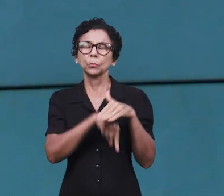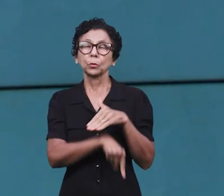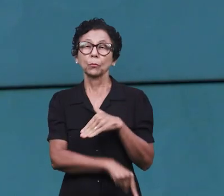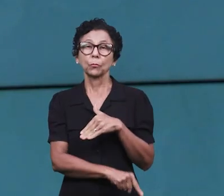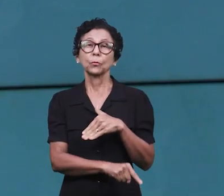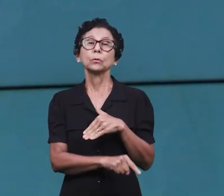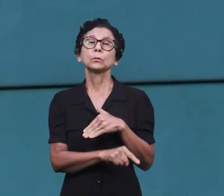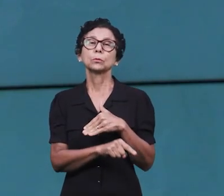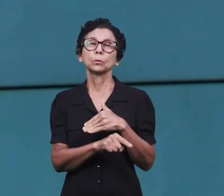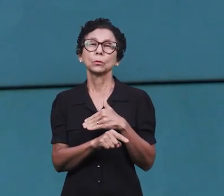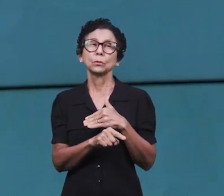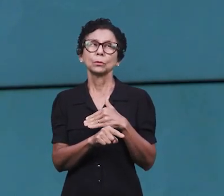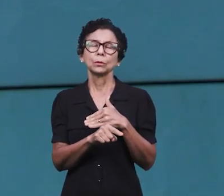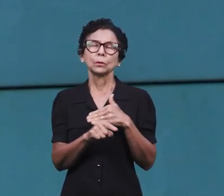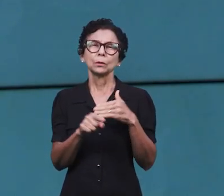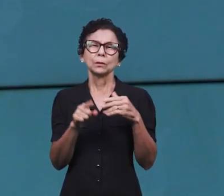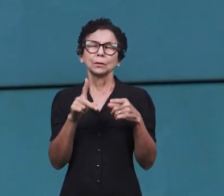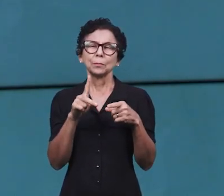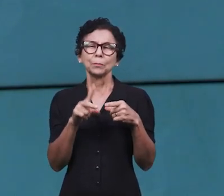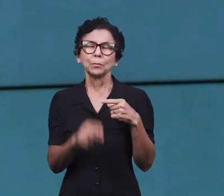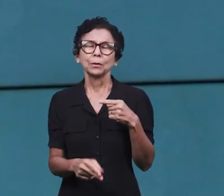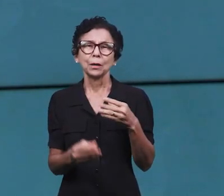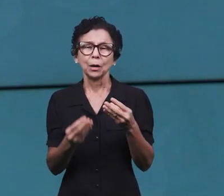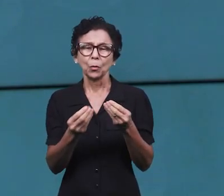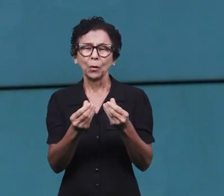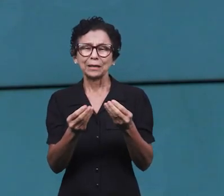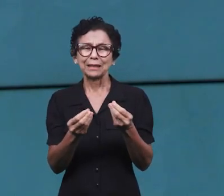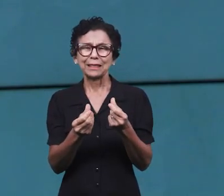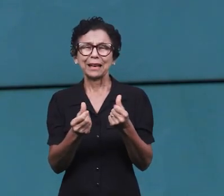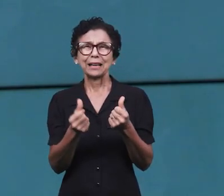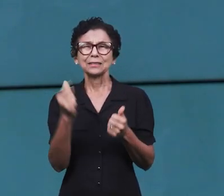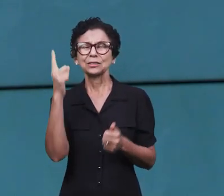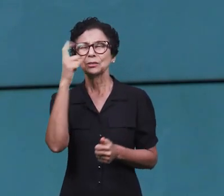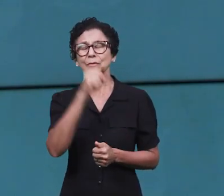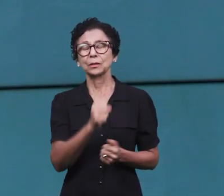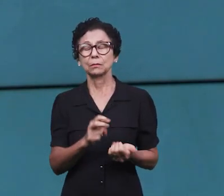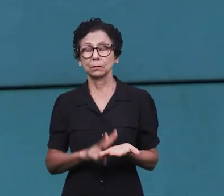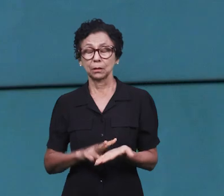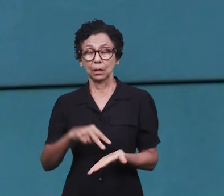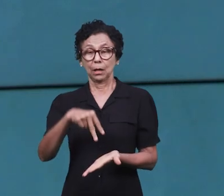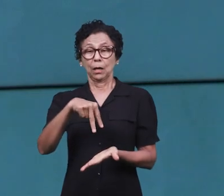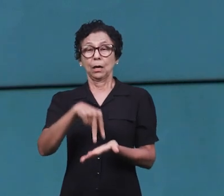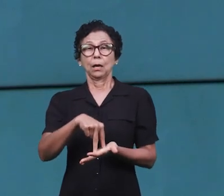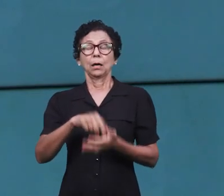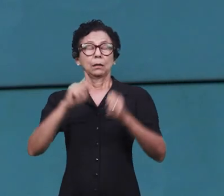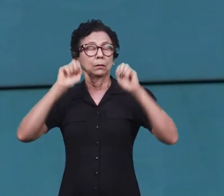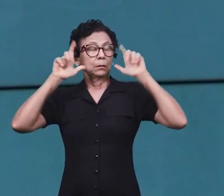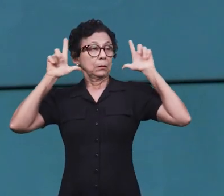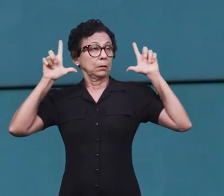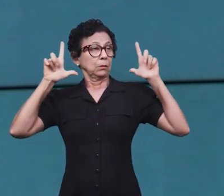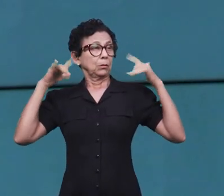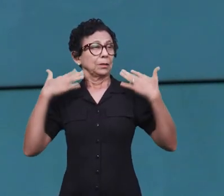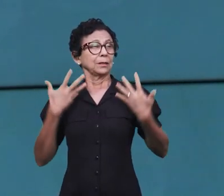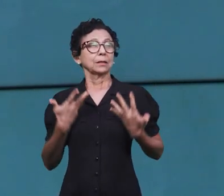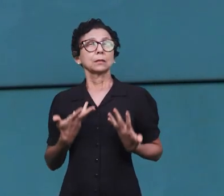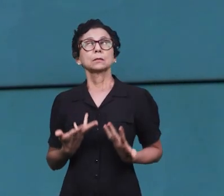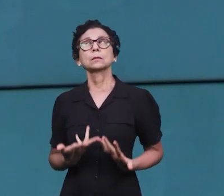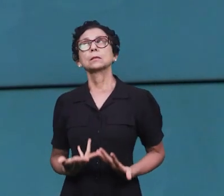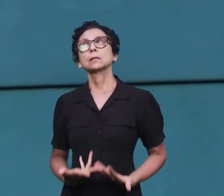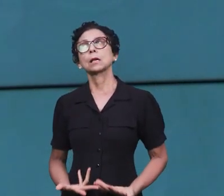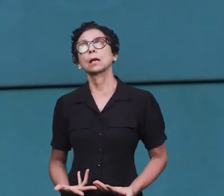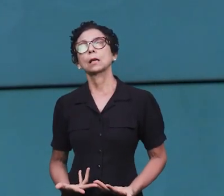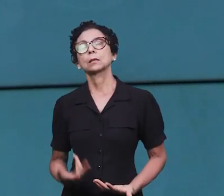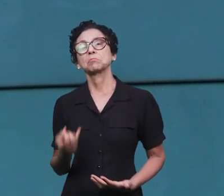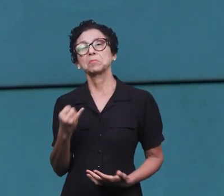a qualidade do sono cai muito e a pessoa acorda cansada, mesmo que ela tenha dormido aí por um longo período